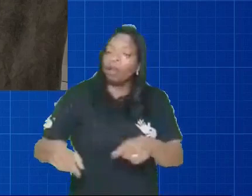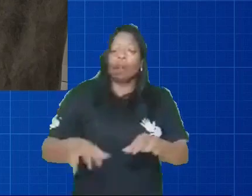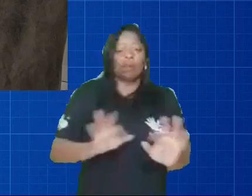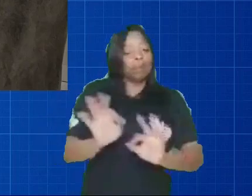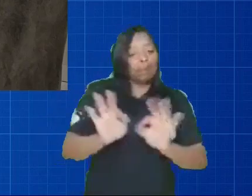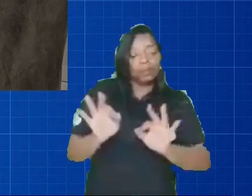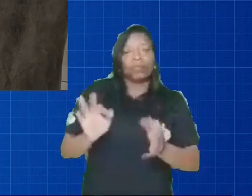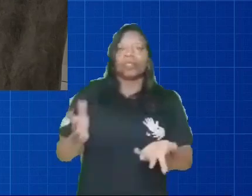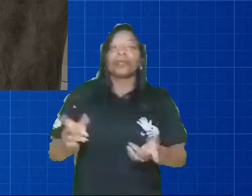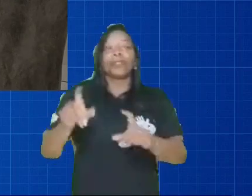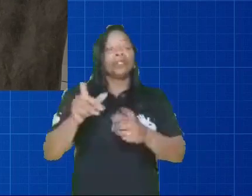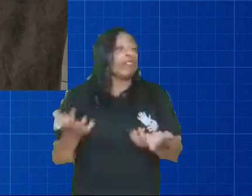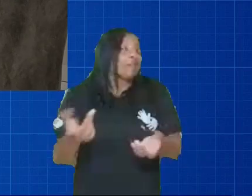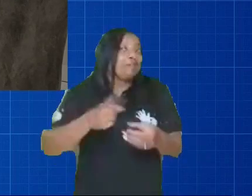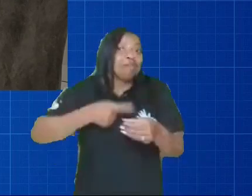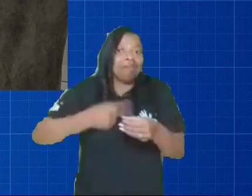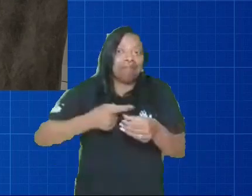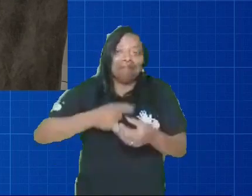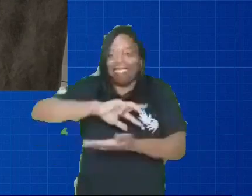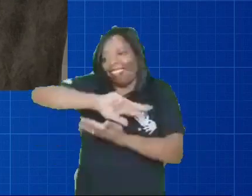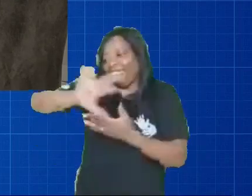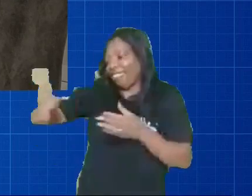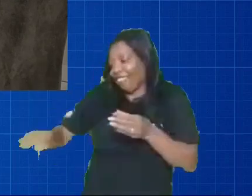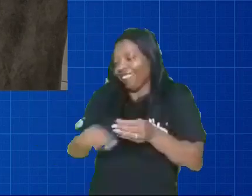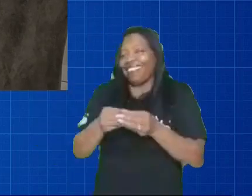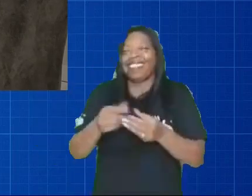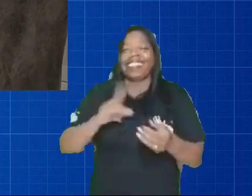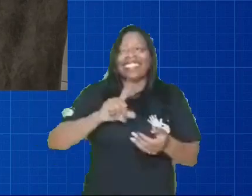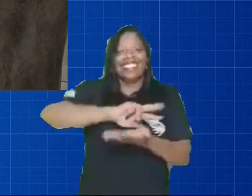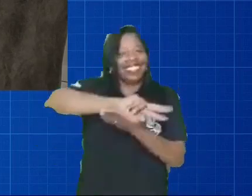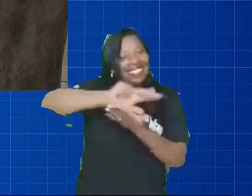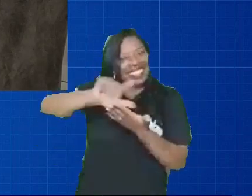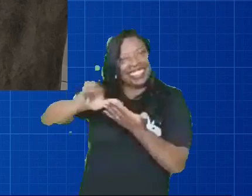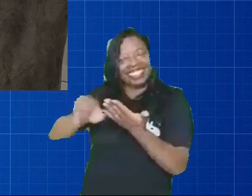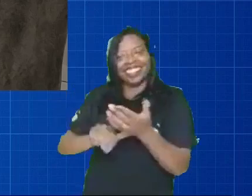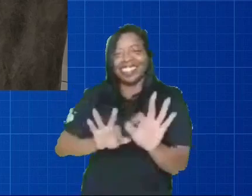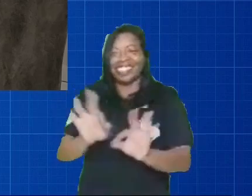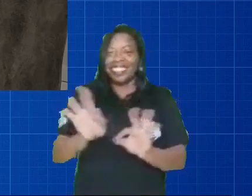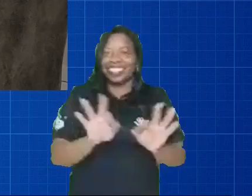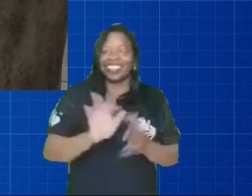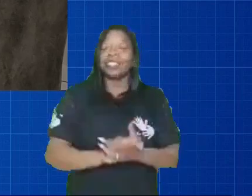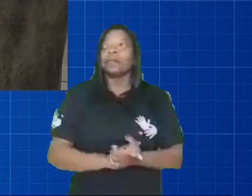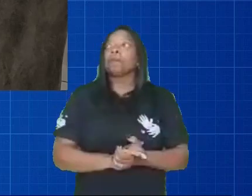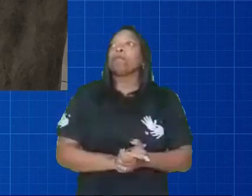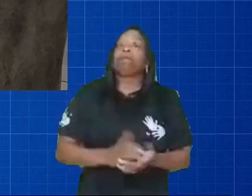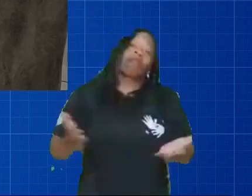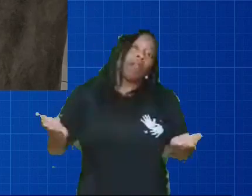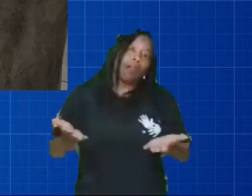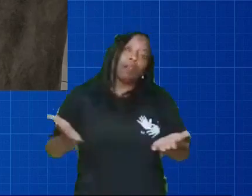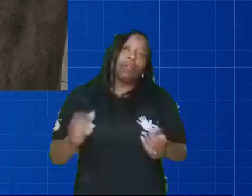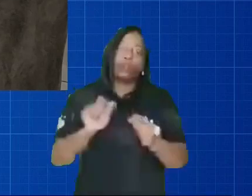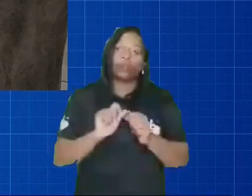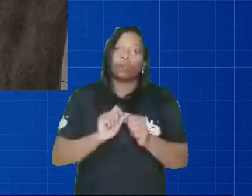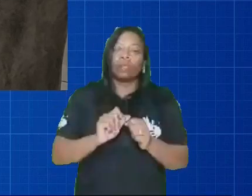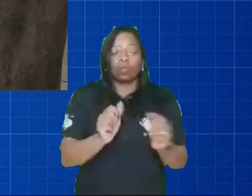junto, né? E a gente tem feito também uma coisa que eu acho bem interessante, divulgar o que a gente tem feito, né? Não só no Ministério Público, que a gente está